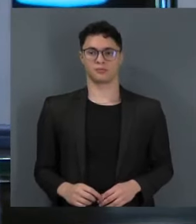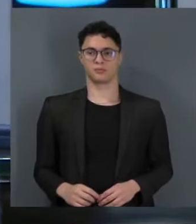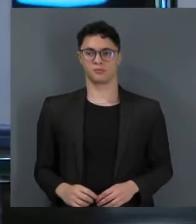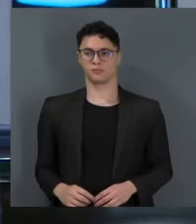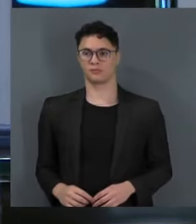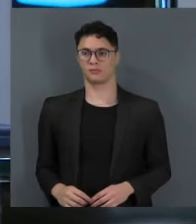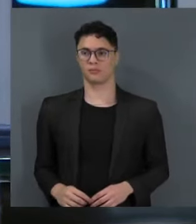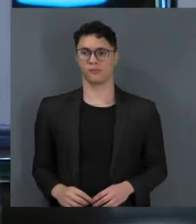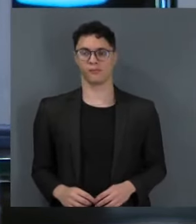federal Senor